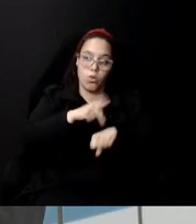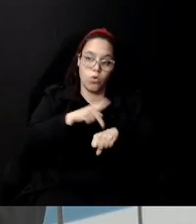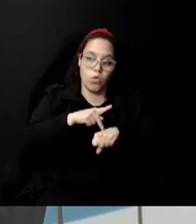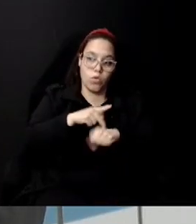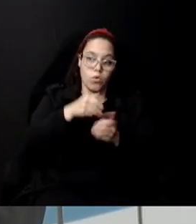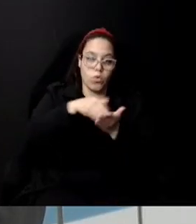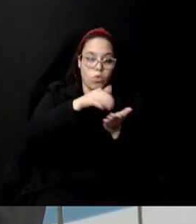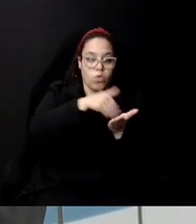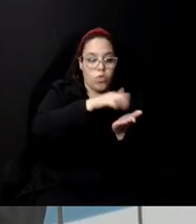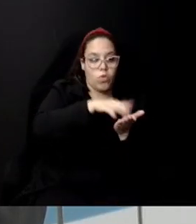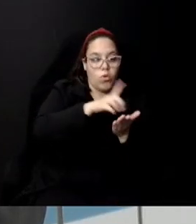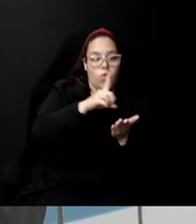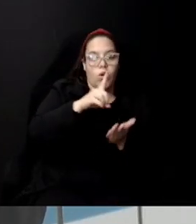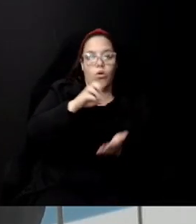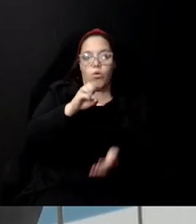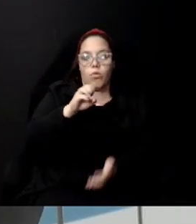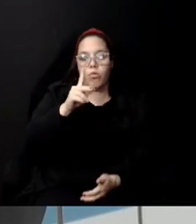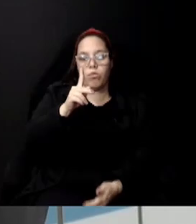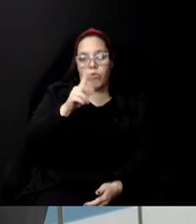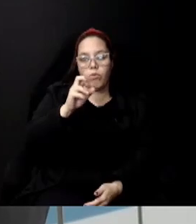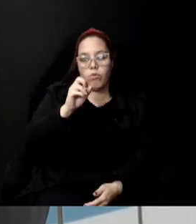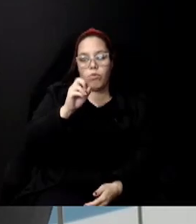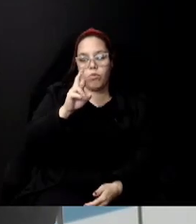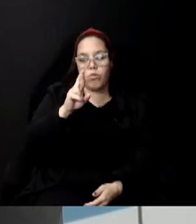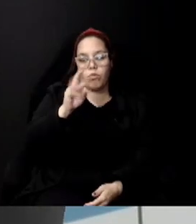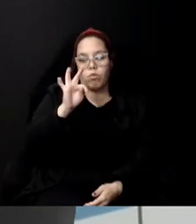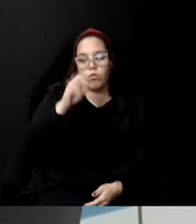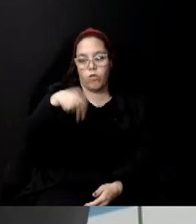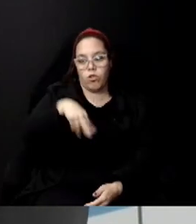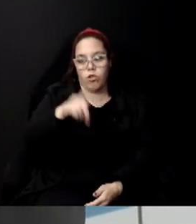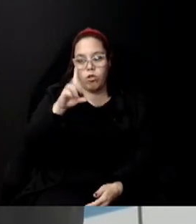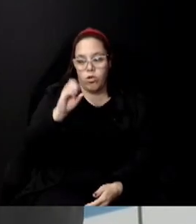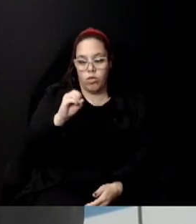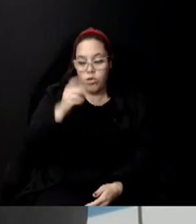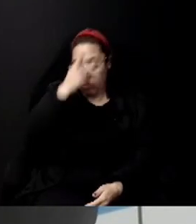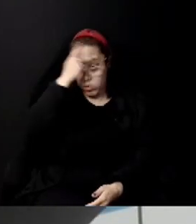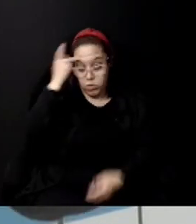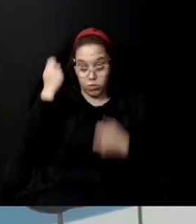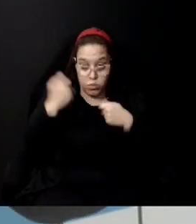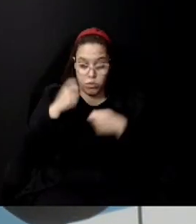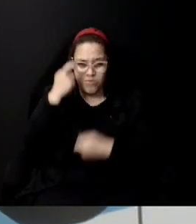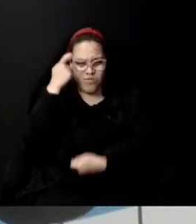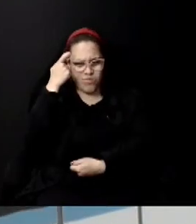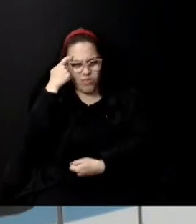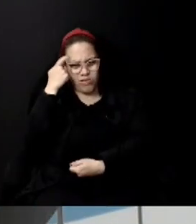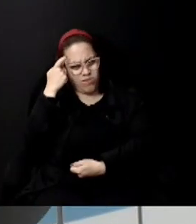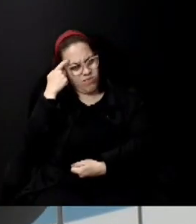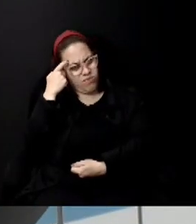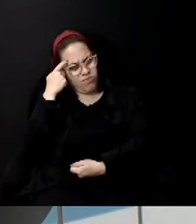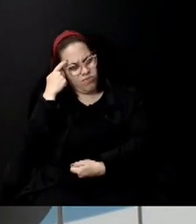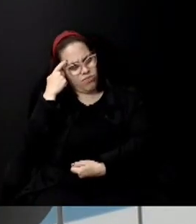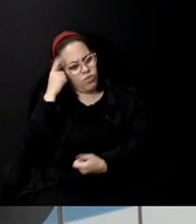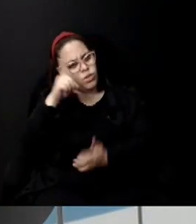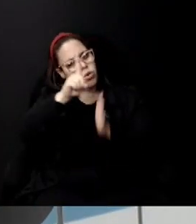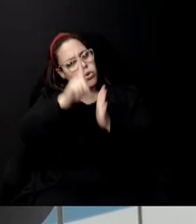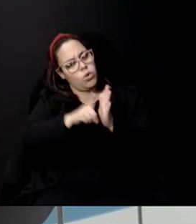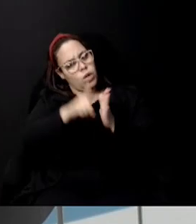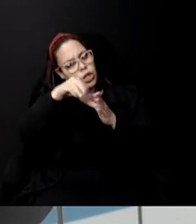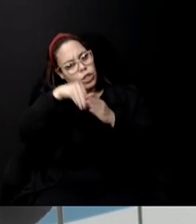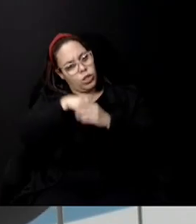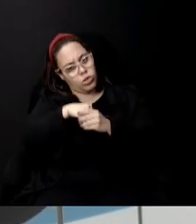pessoas, o que existe é a necessidade de se pensar o direito interno